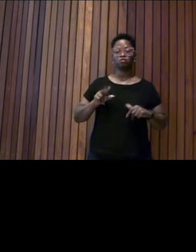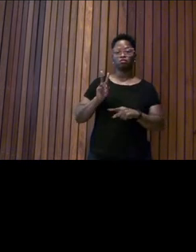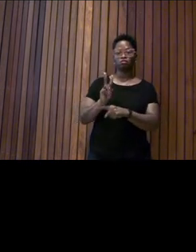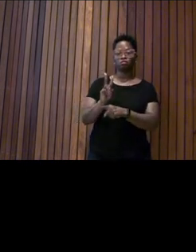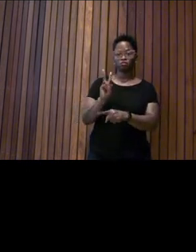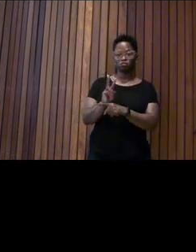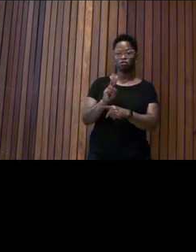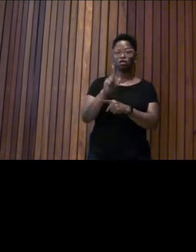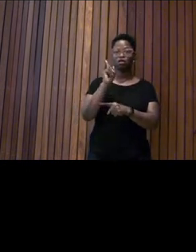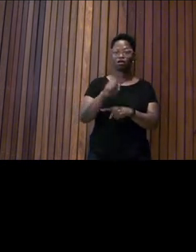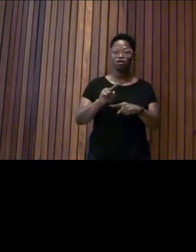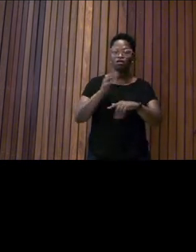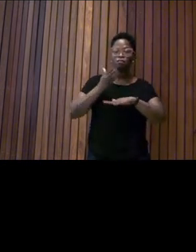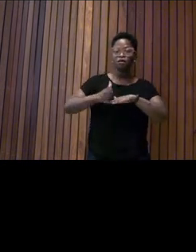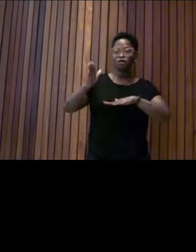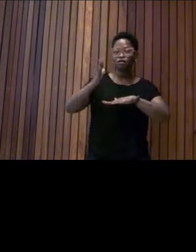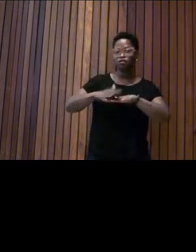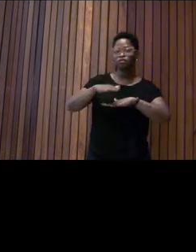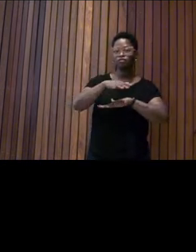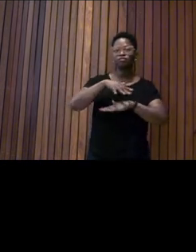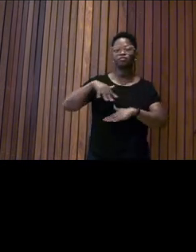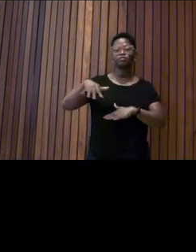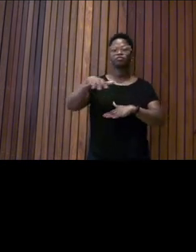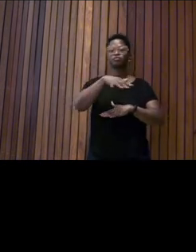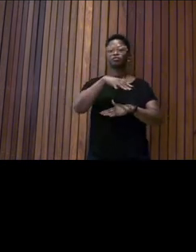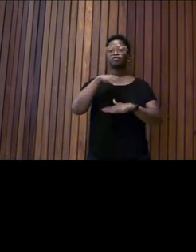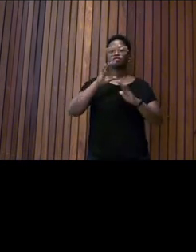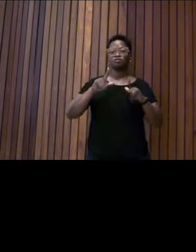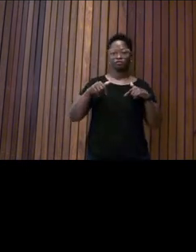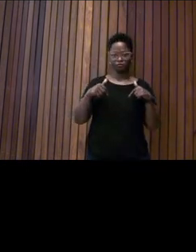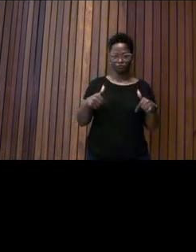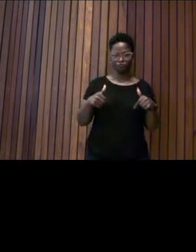conservação praticadas na intervenção.